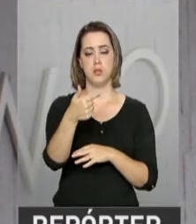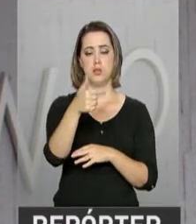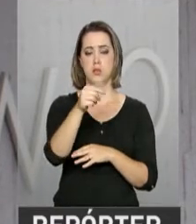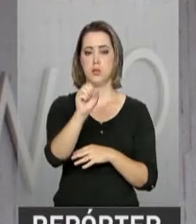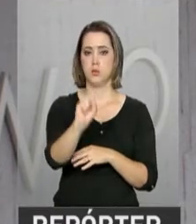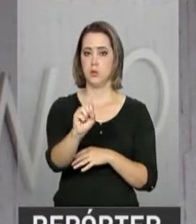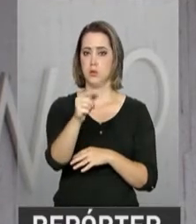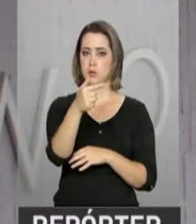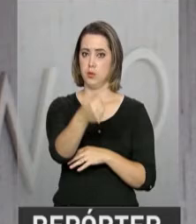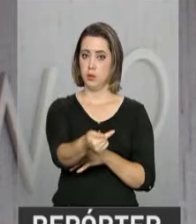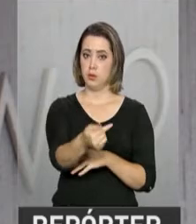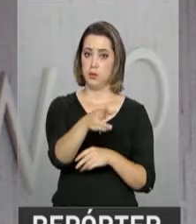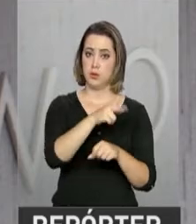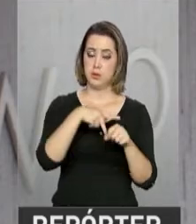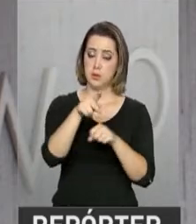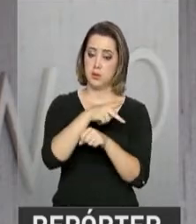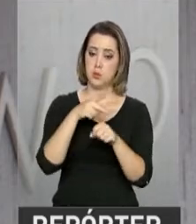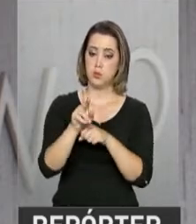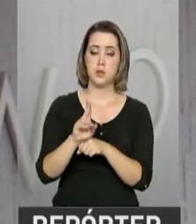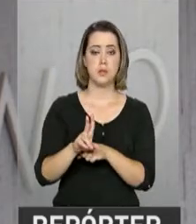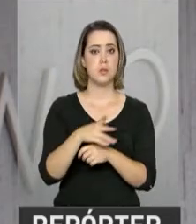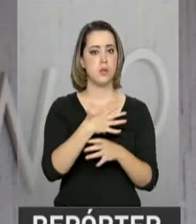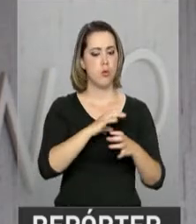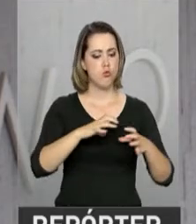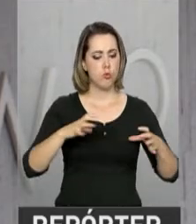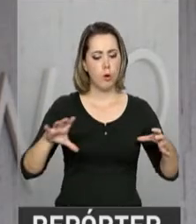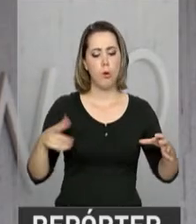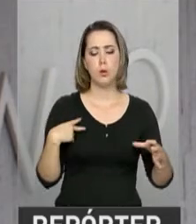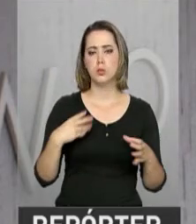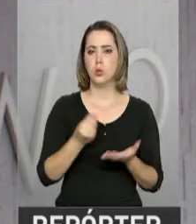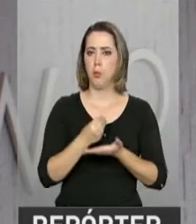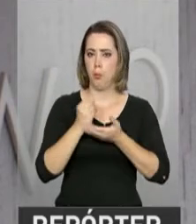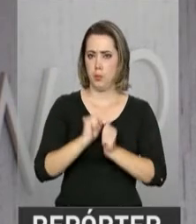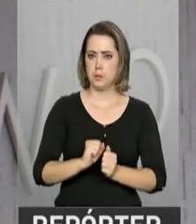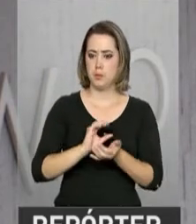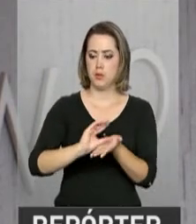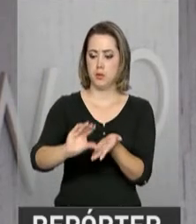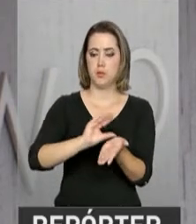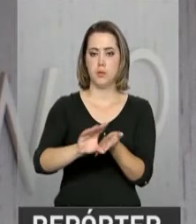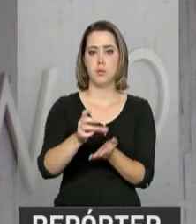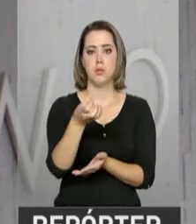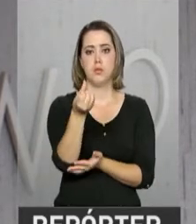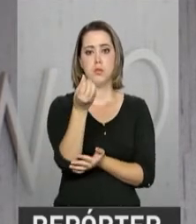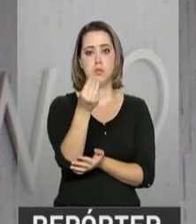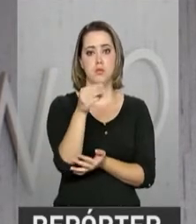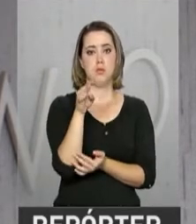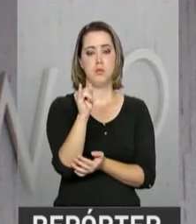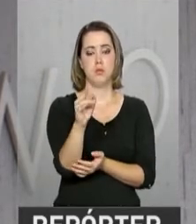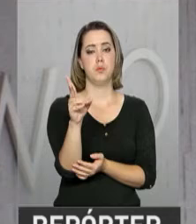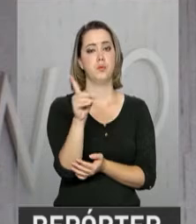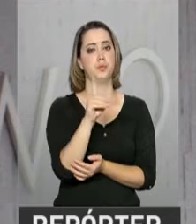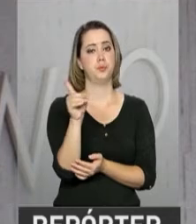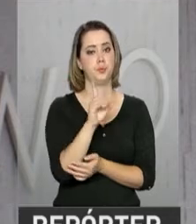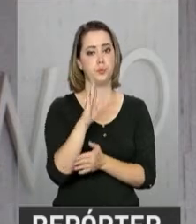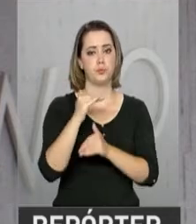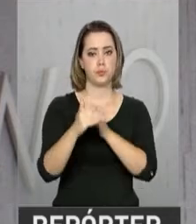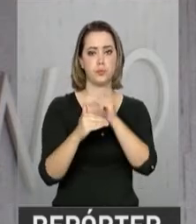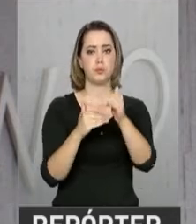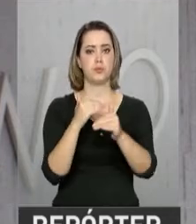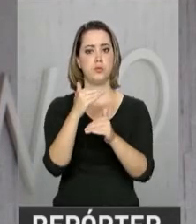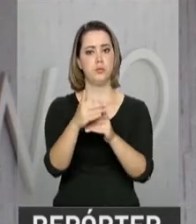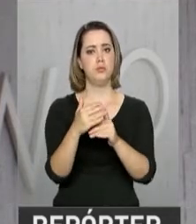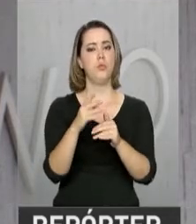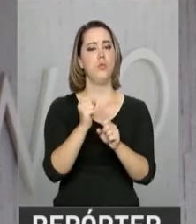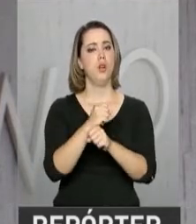maior fonte de financiamento ao desenvolvimento no mundo com um orçamento de 60 bilhões de dólares a cada ano o banco